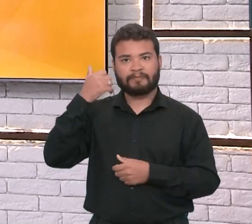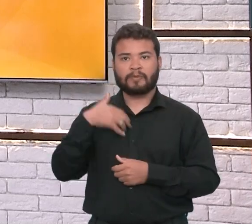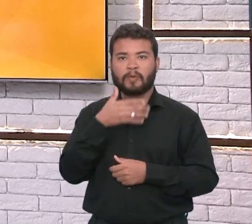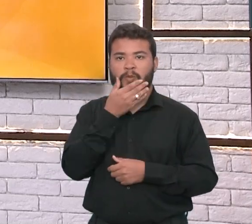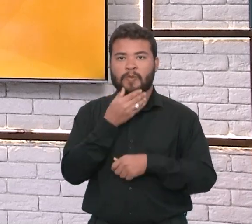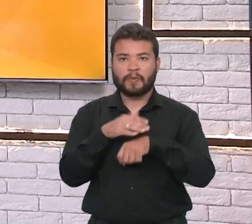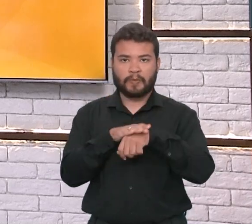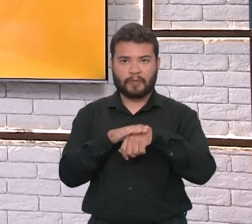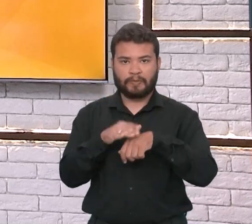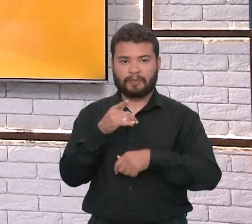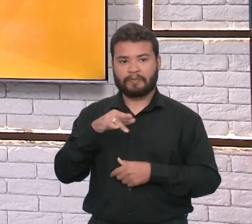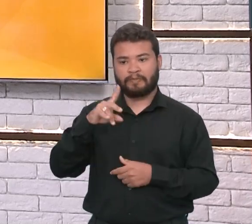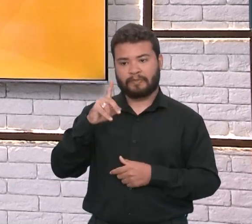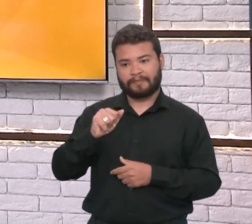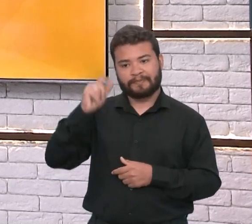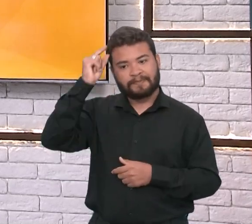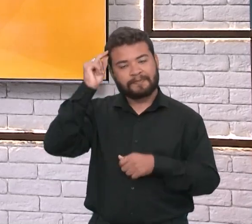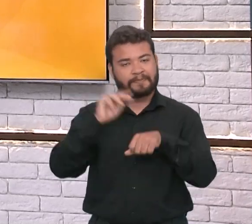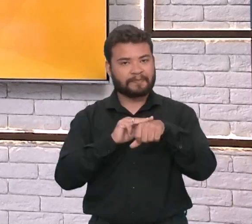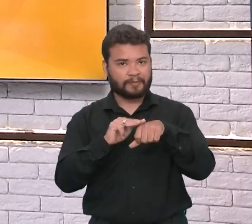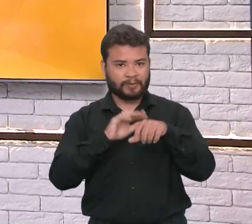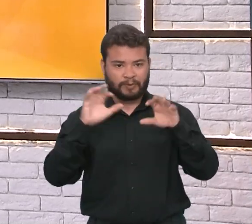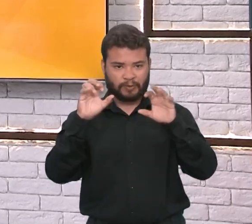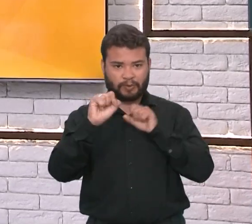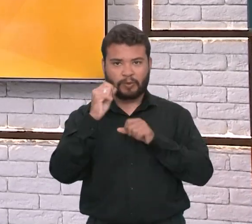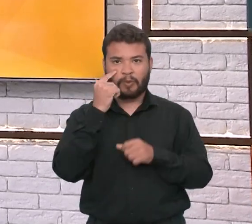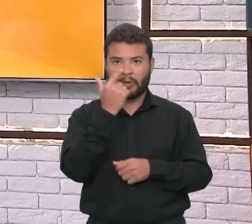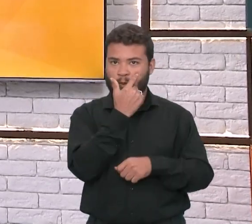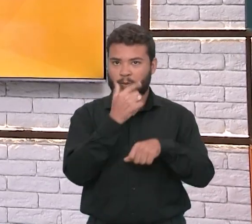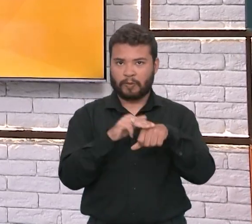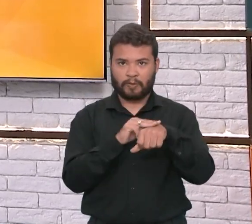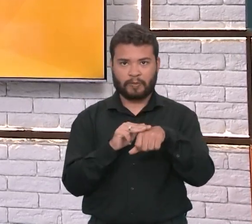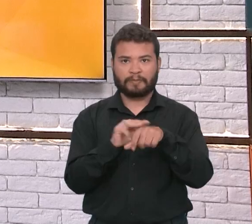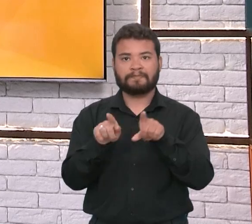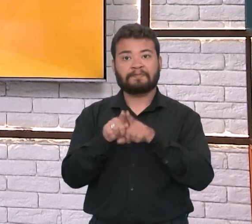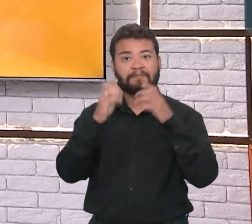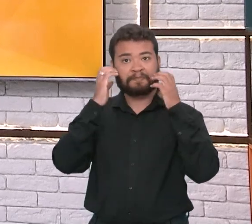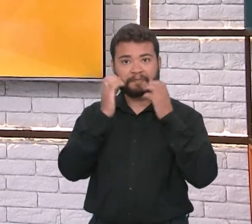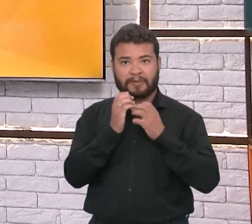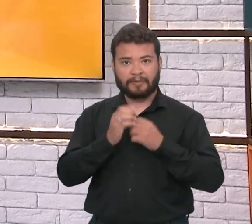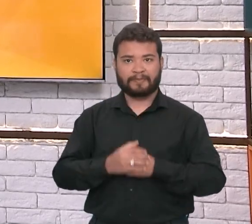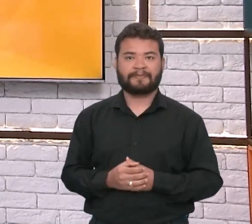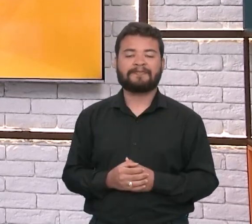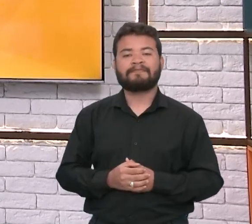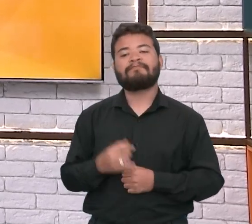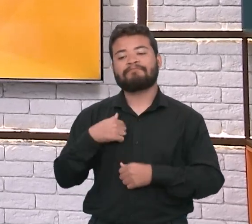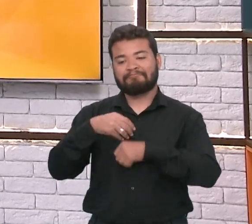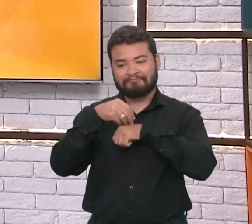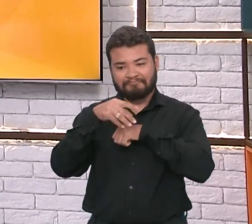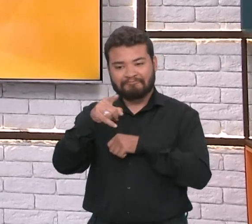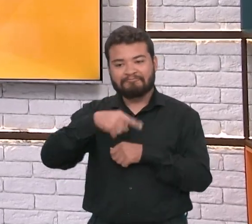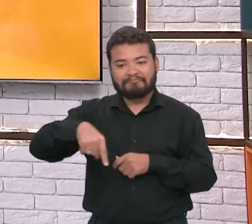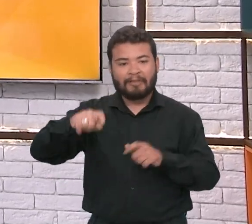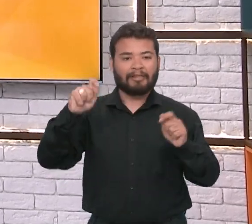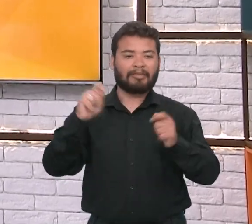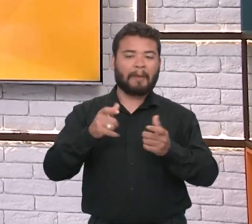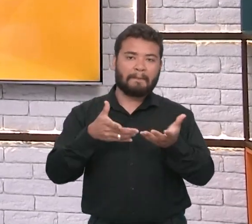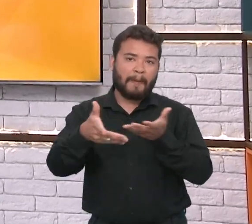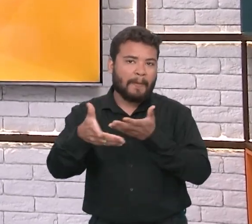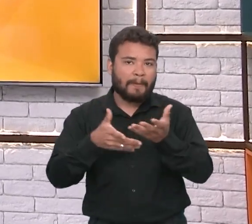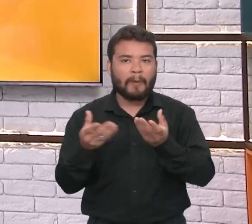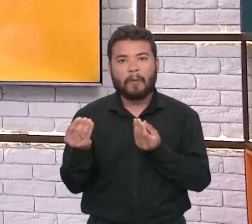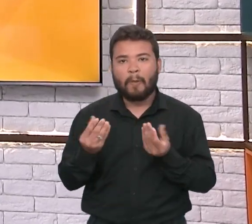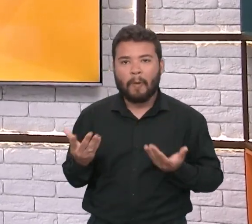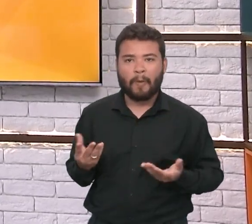homem de pele parda, com cabelos castanhos escuros, olhos castanhos e tem barba cerrada. E eu quero te lembrar de participar com a gente por meio do nosso